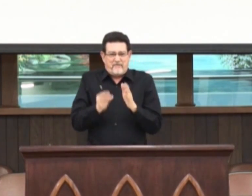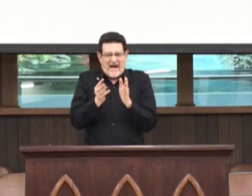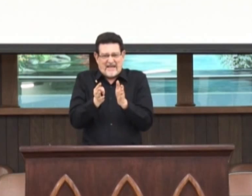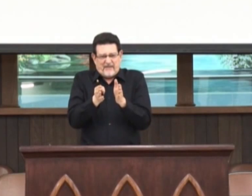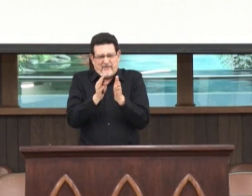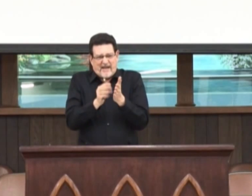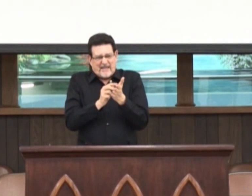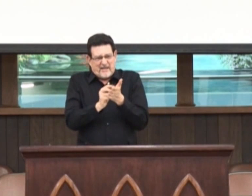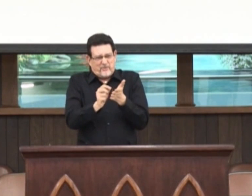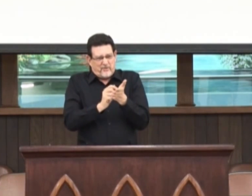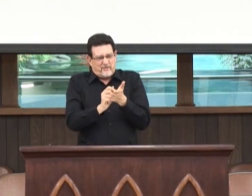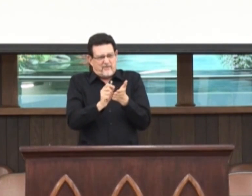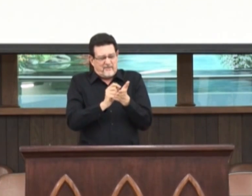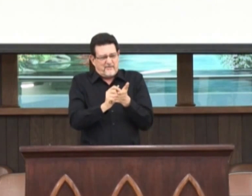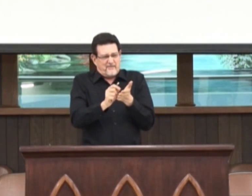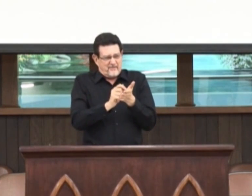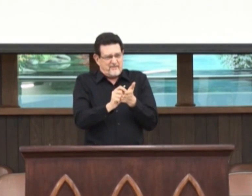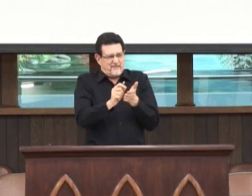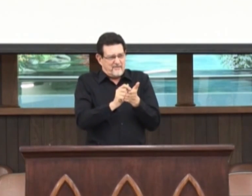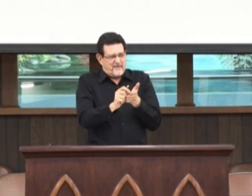E para de ficar dando